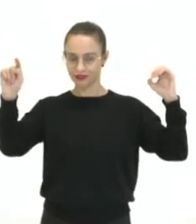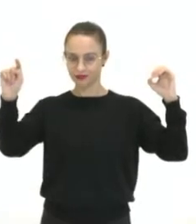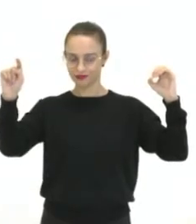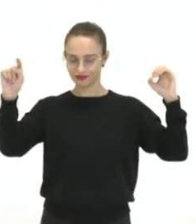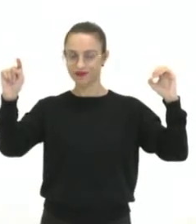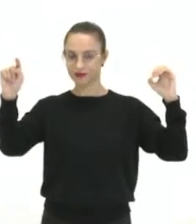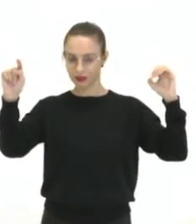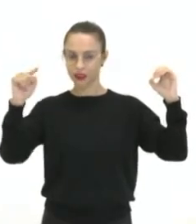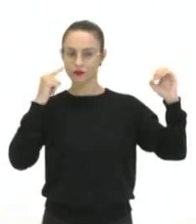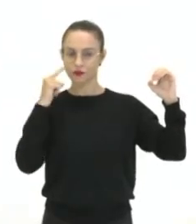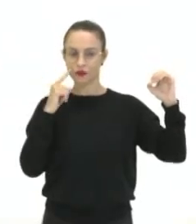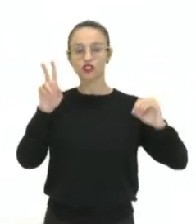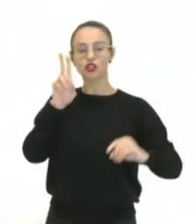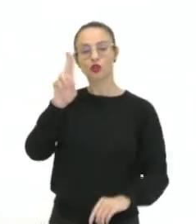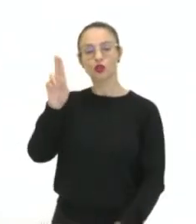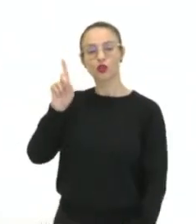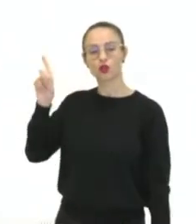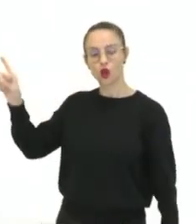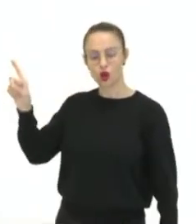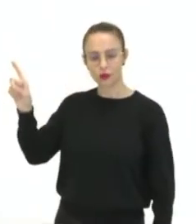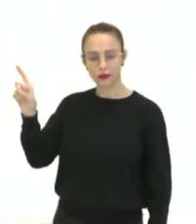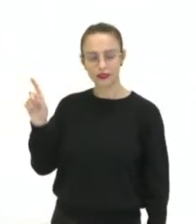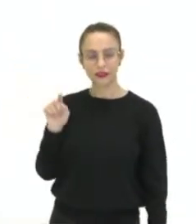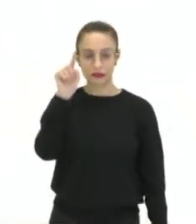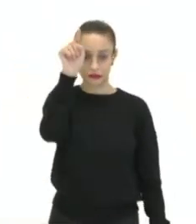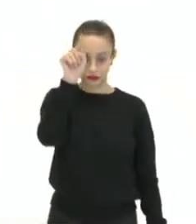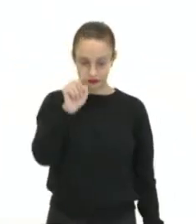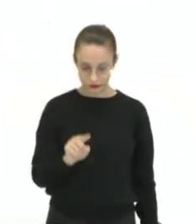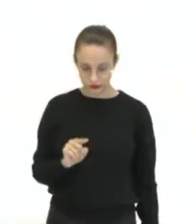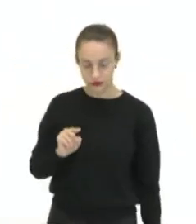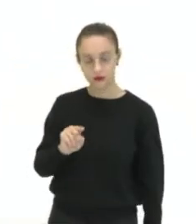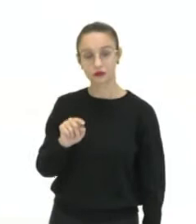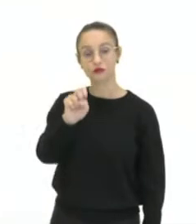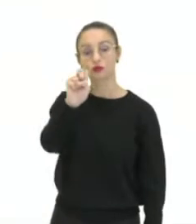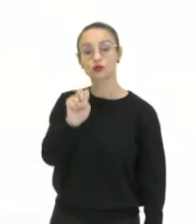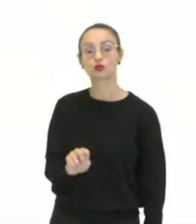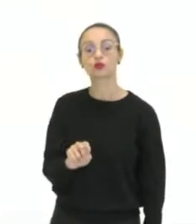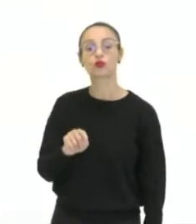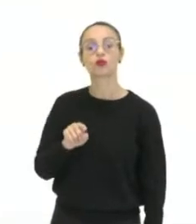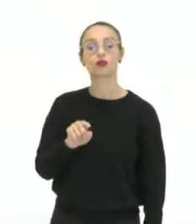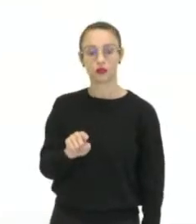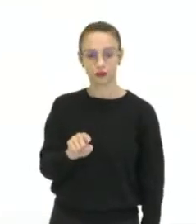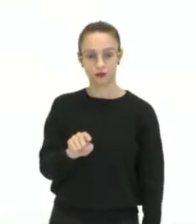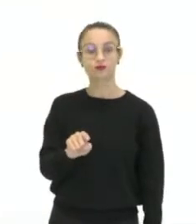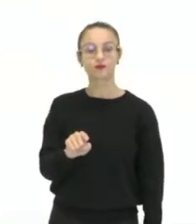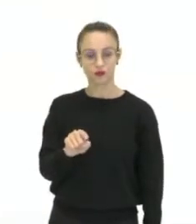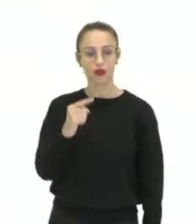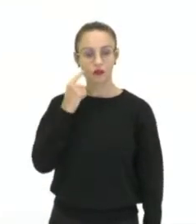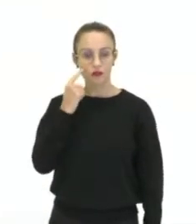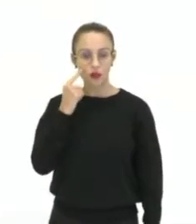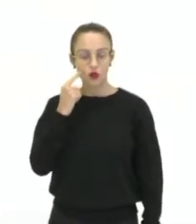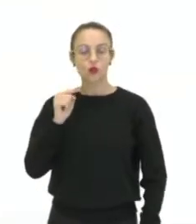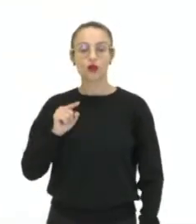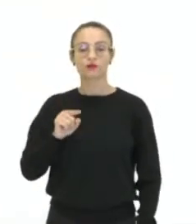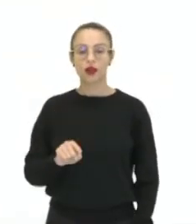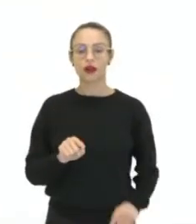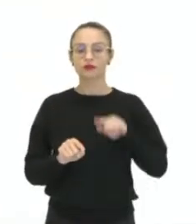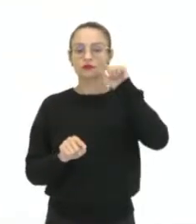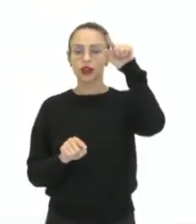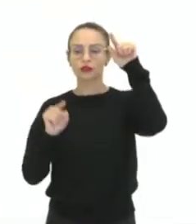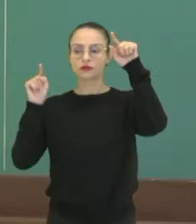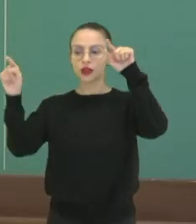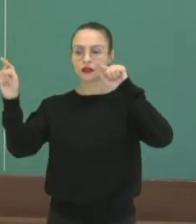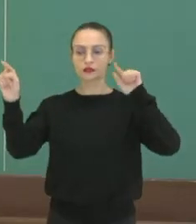porção mais leste do território brasileiro. E no sul nós temos o Arroio Chuí. Então, se eu considerar o